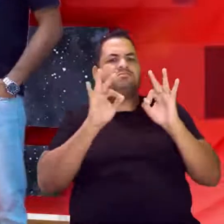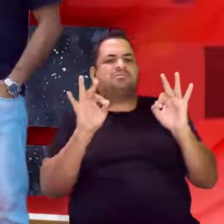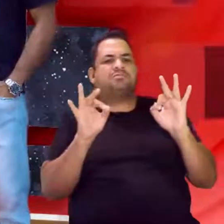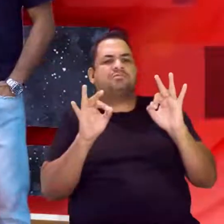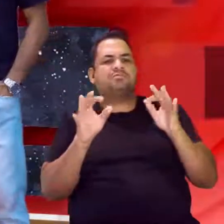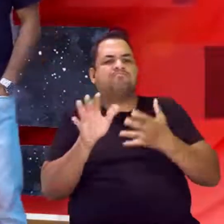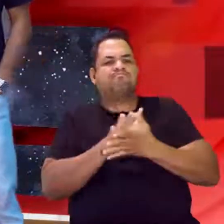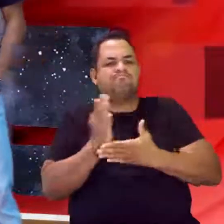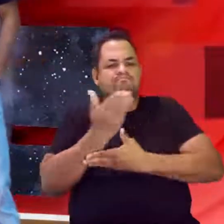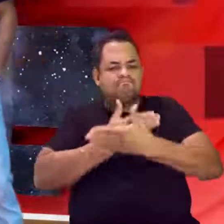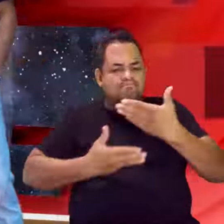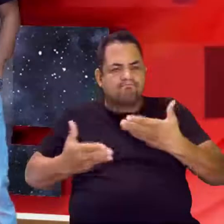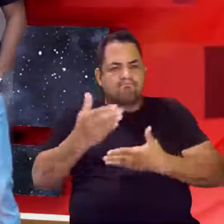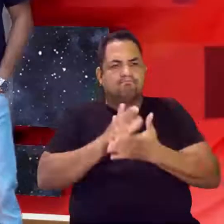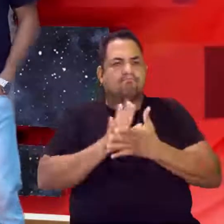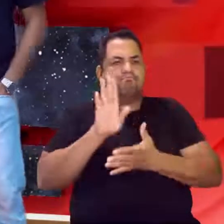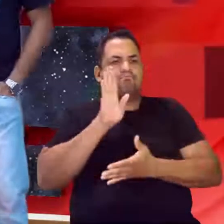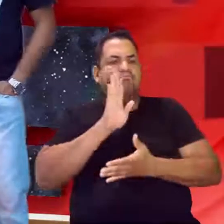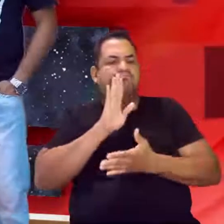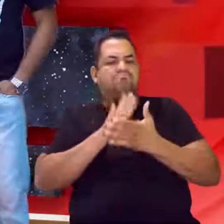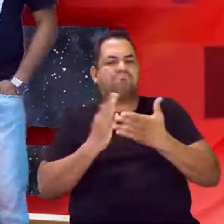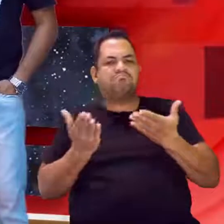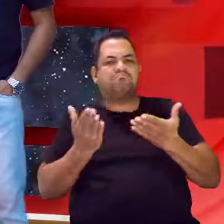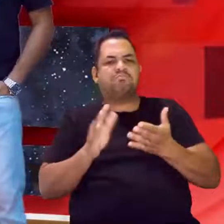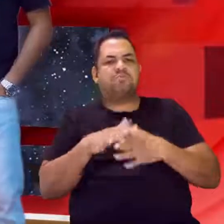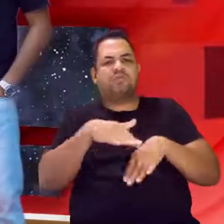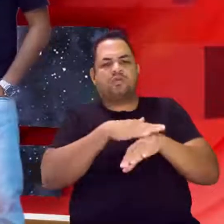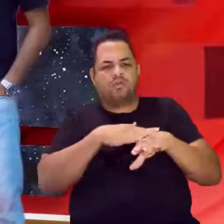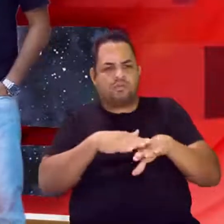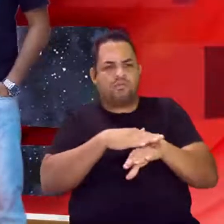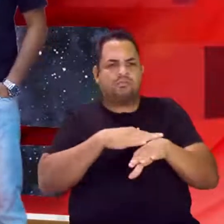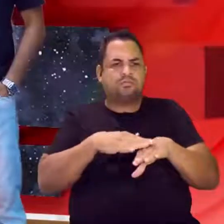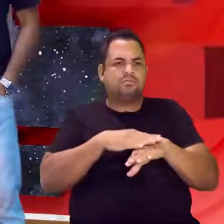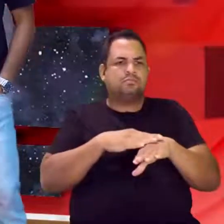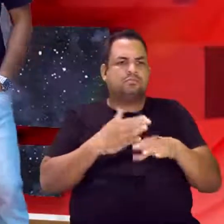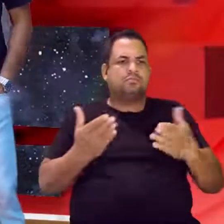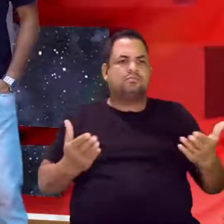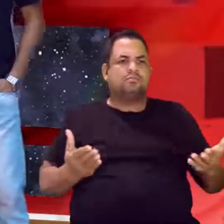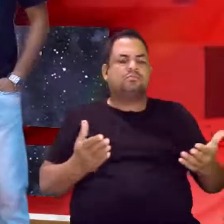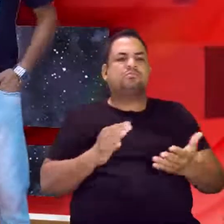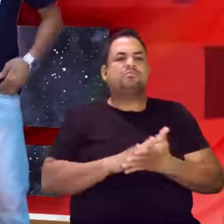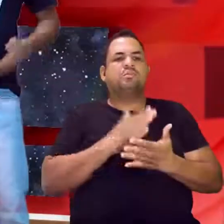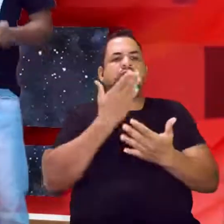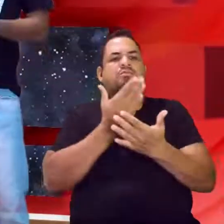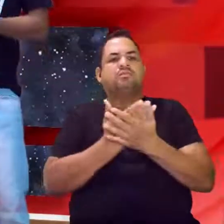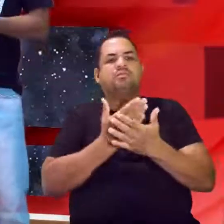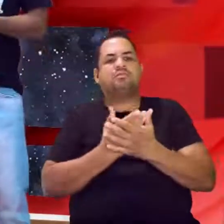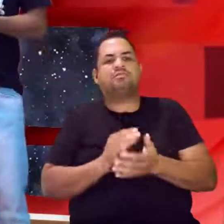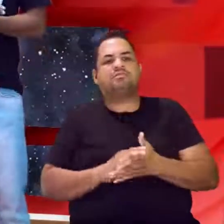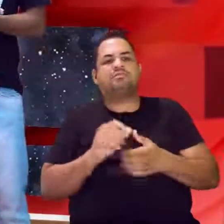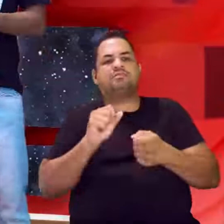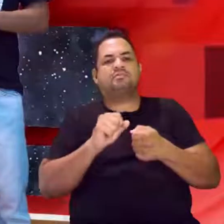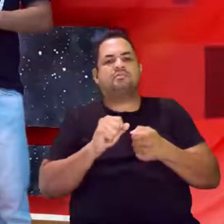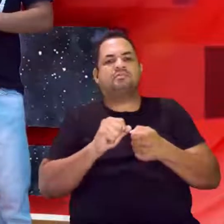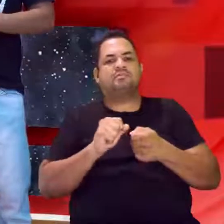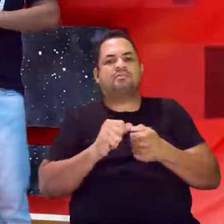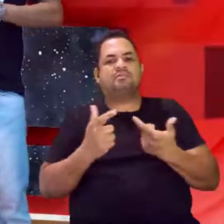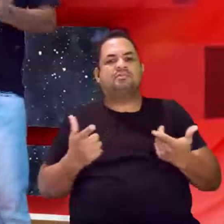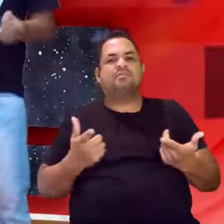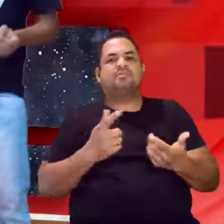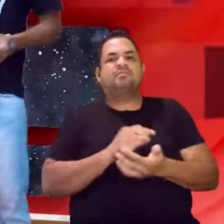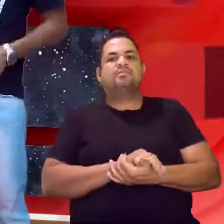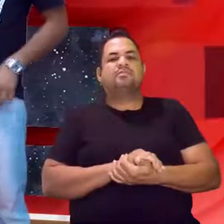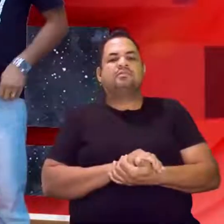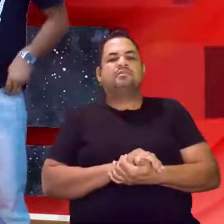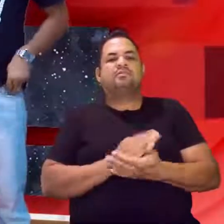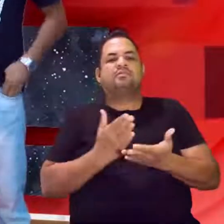integrada, né? Então é muito bacana. Aqui mesmo a gente sempre conversa, tem uma abertura legal sobre as aulas. Vamos fazer mais aula do Enem, vamos